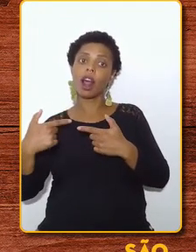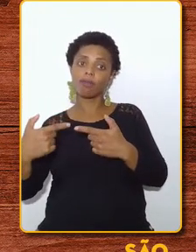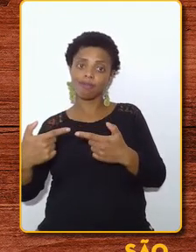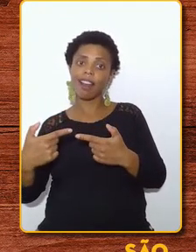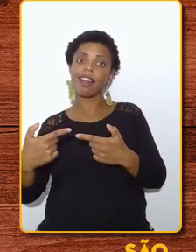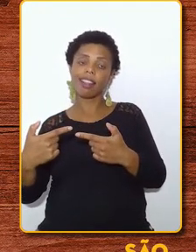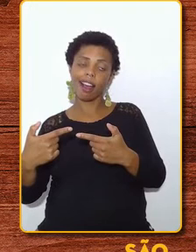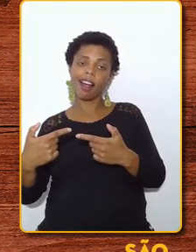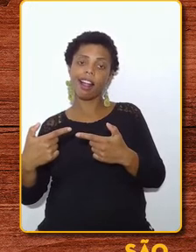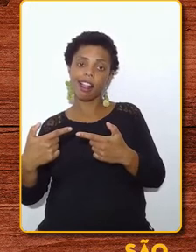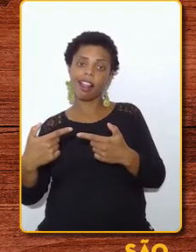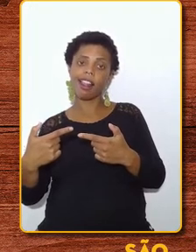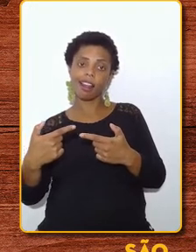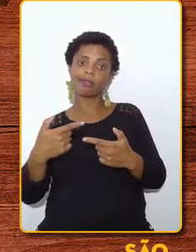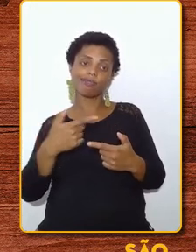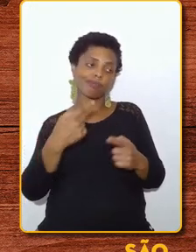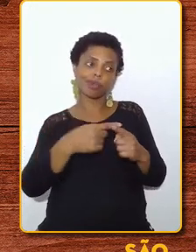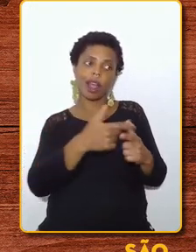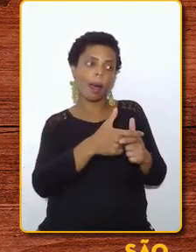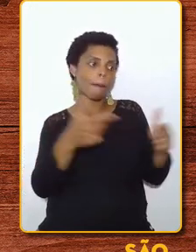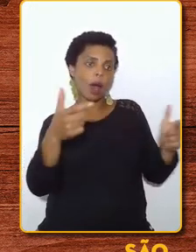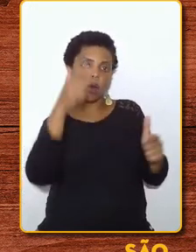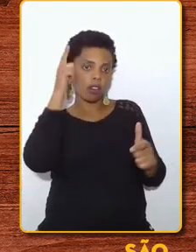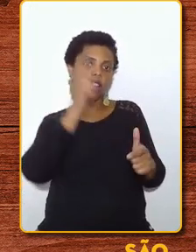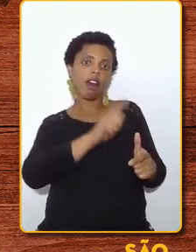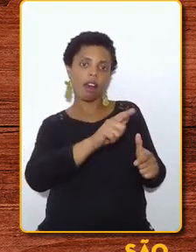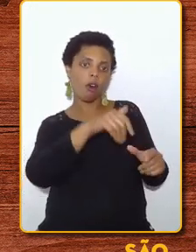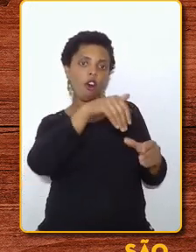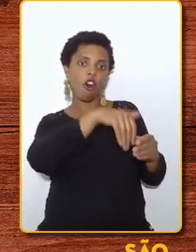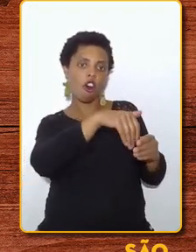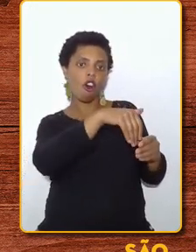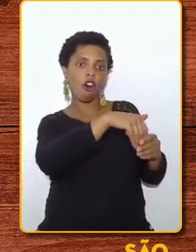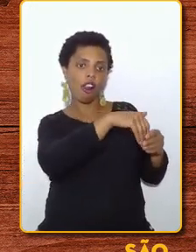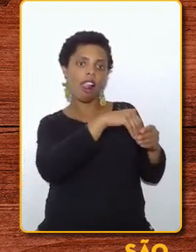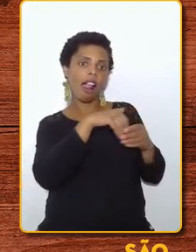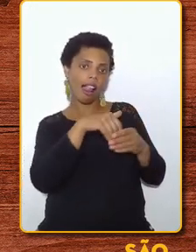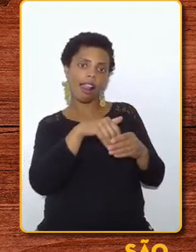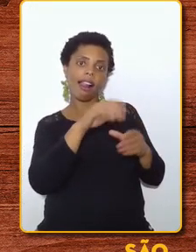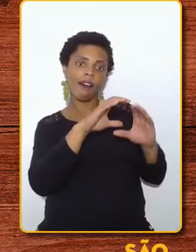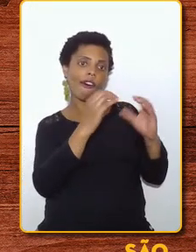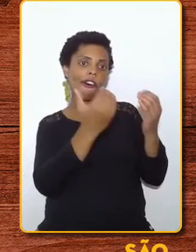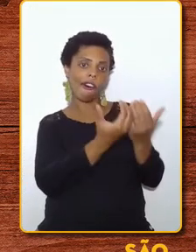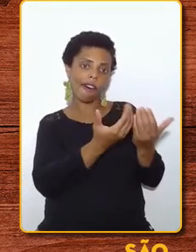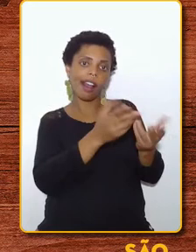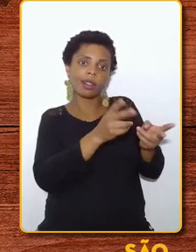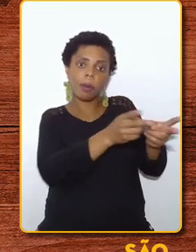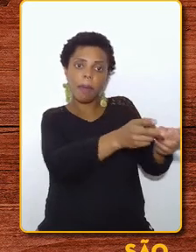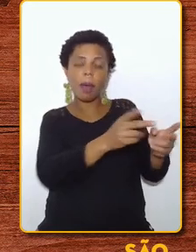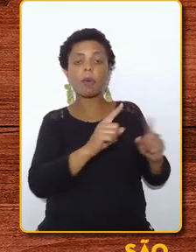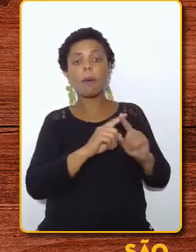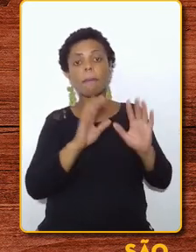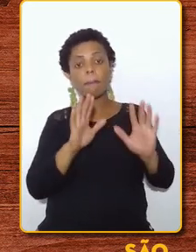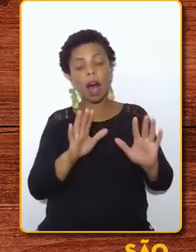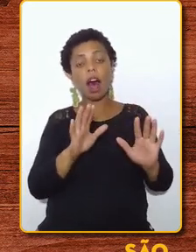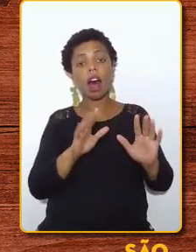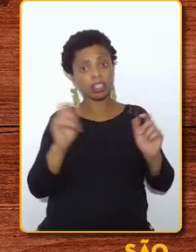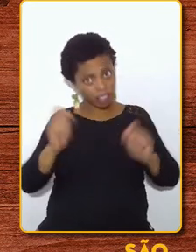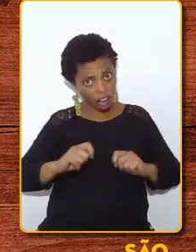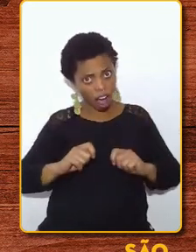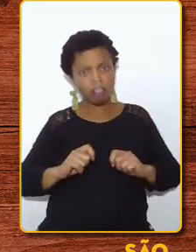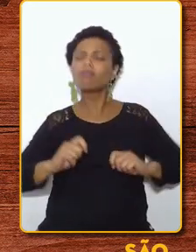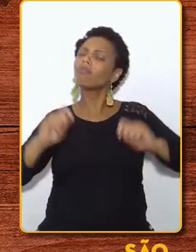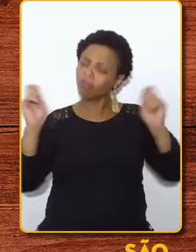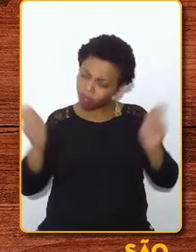Não é? Perdemos a primeira batalha. Então vai ser mais difícil do que a gente pensava. Mas é possível? É possível fazer